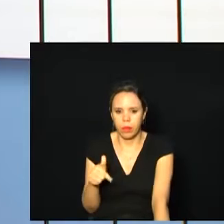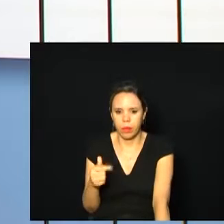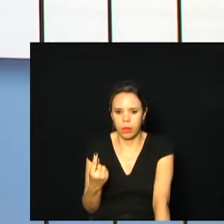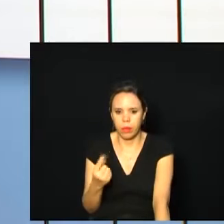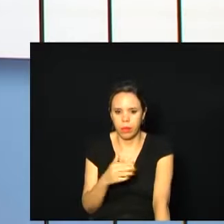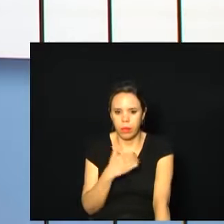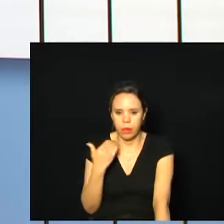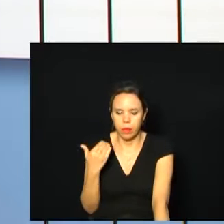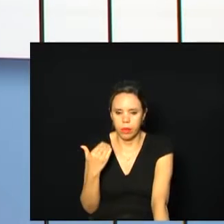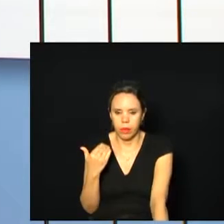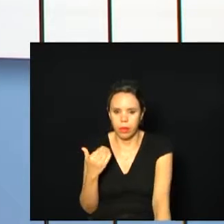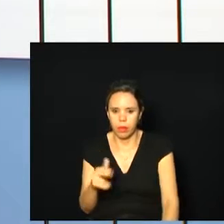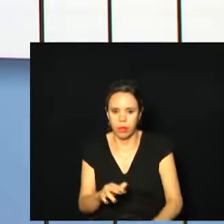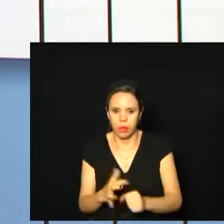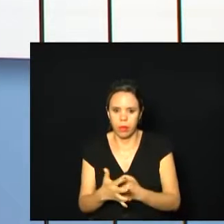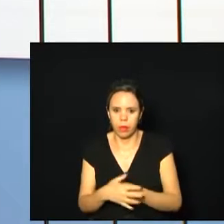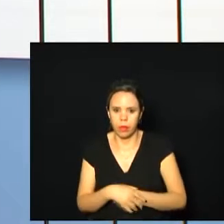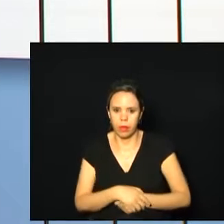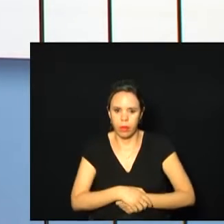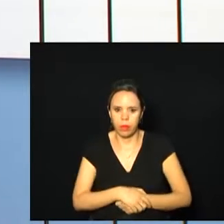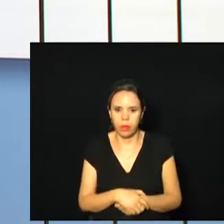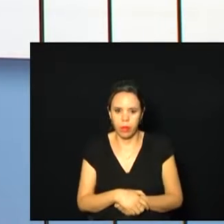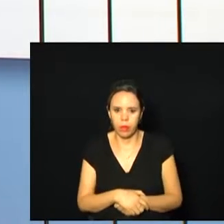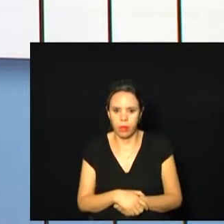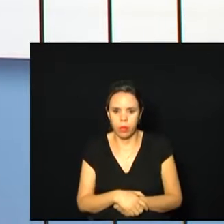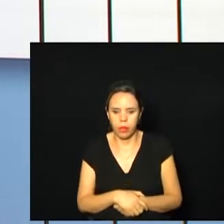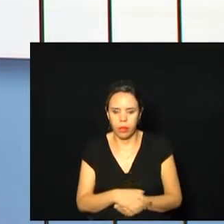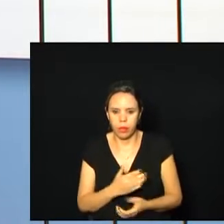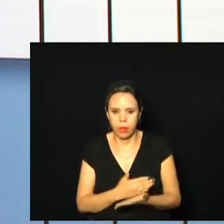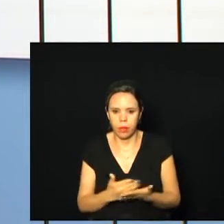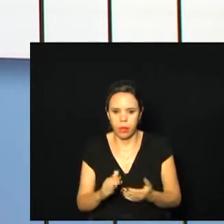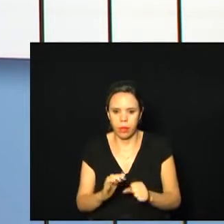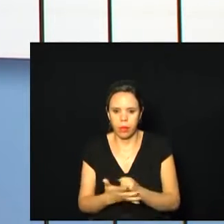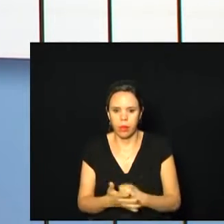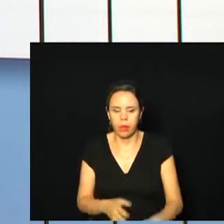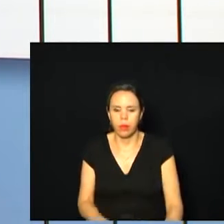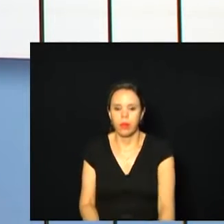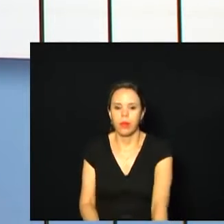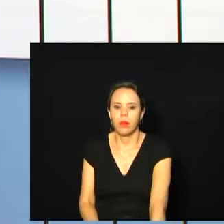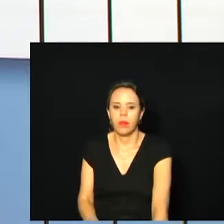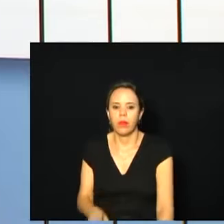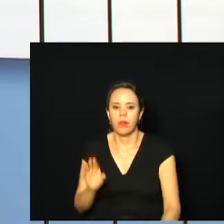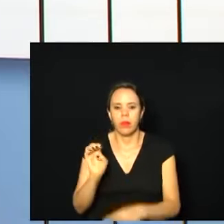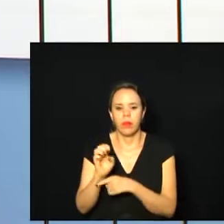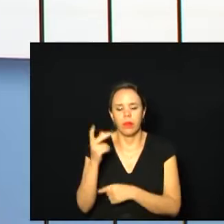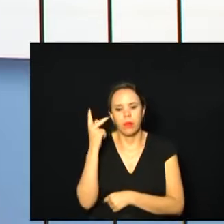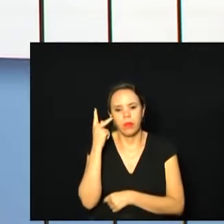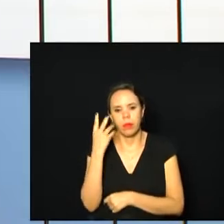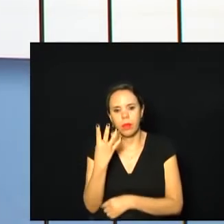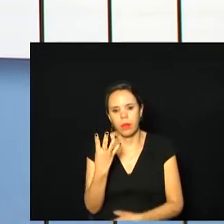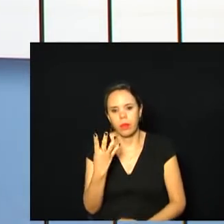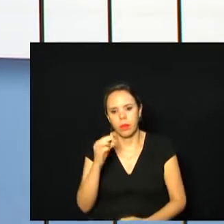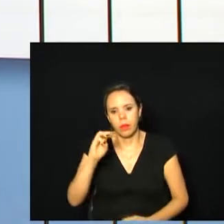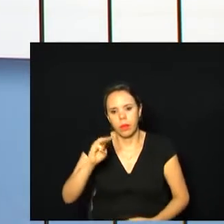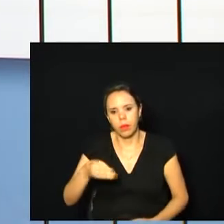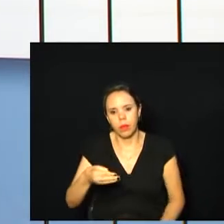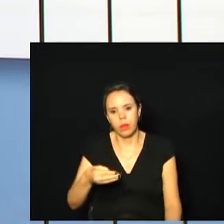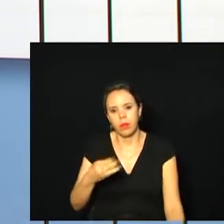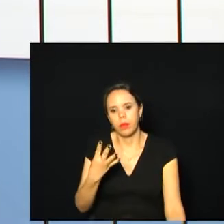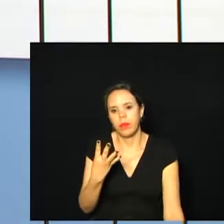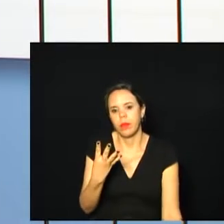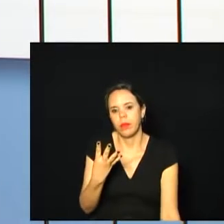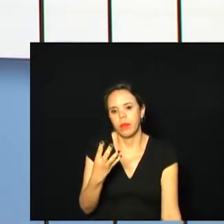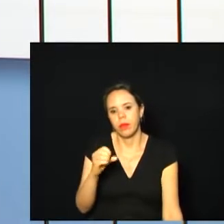608.671 mortes devido à Covid-19 desde o início da pandemia. No estado de São Paulo, são